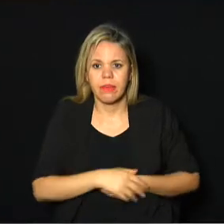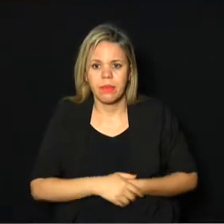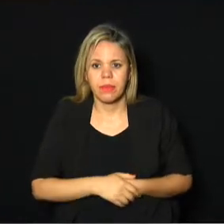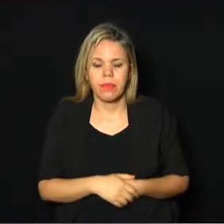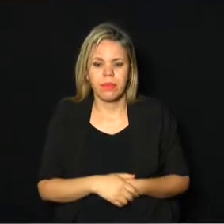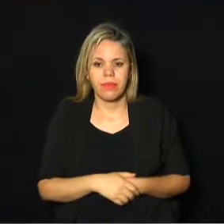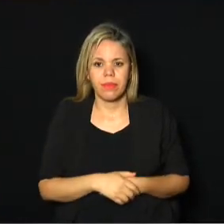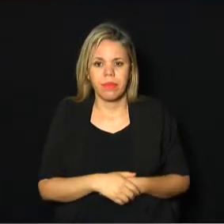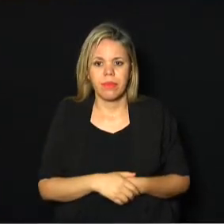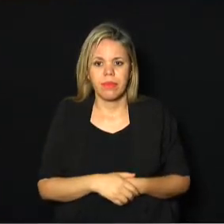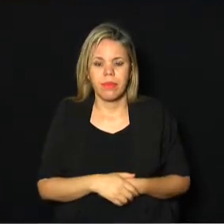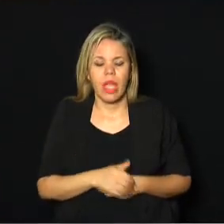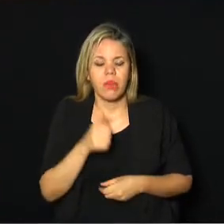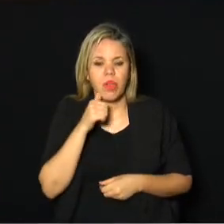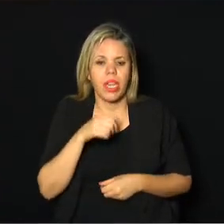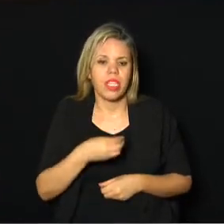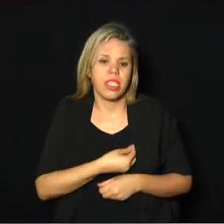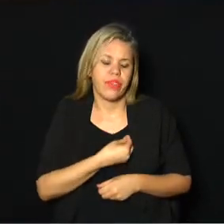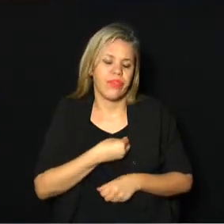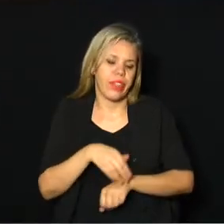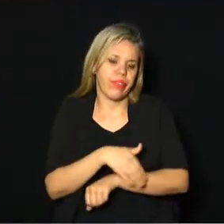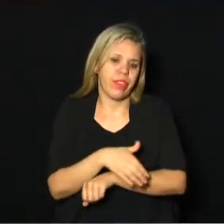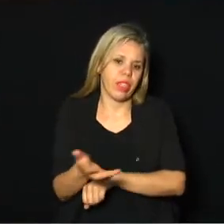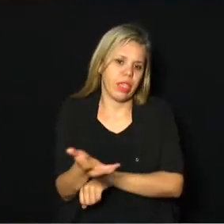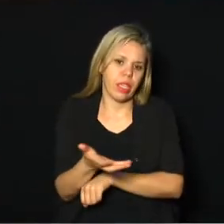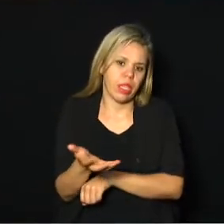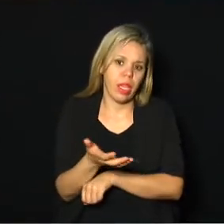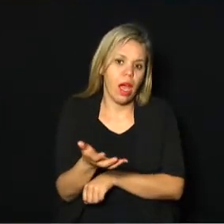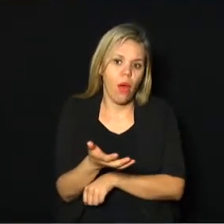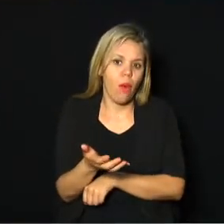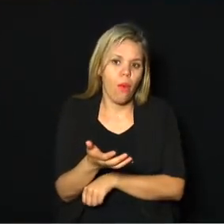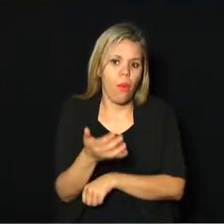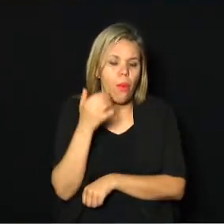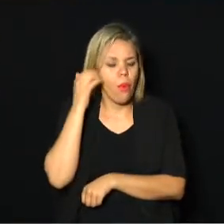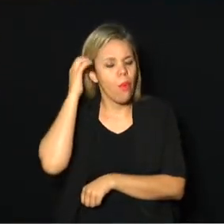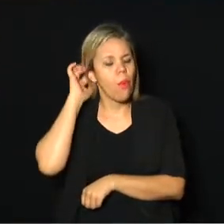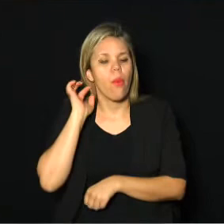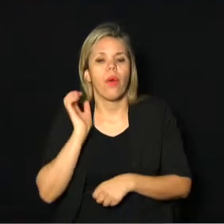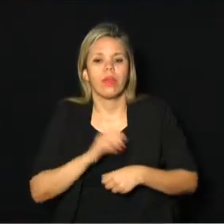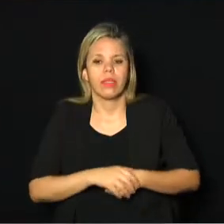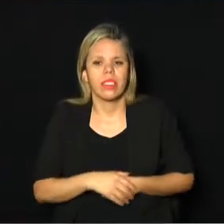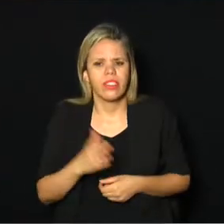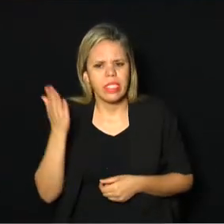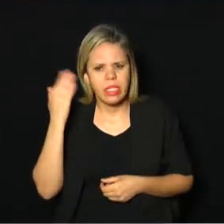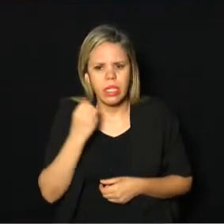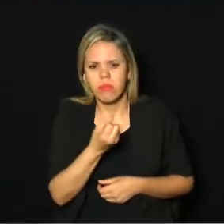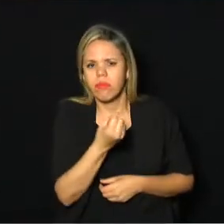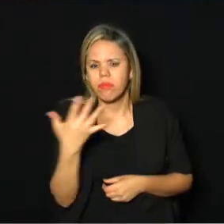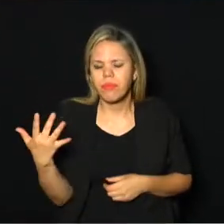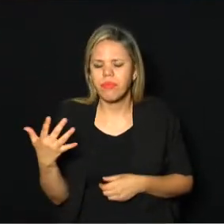as mulheres em situação de rua, ou seja, quando a gente tem um recorte, né, racial